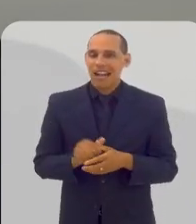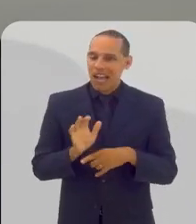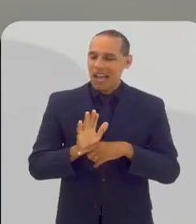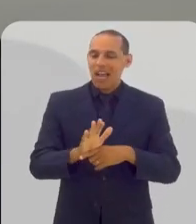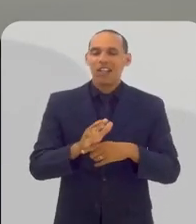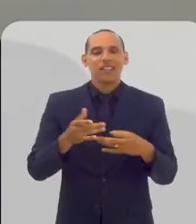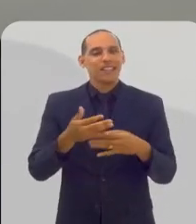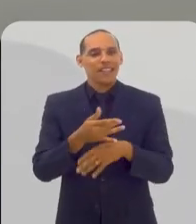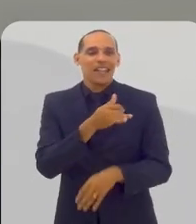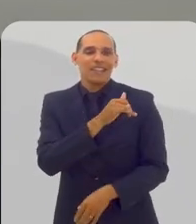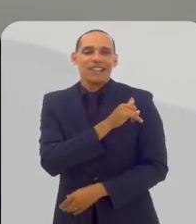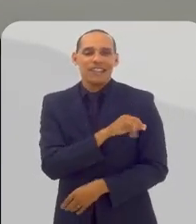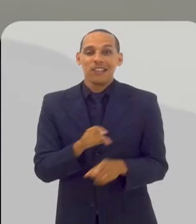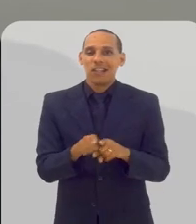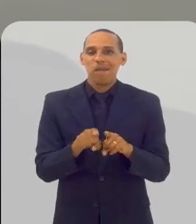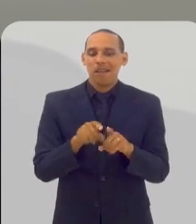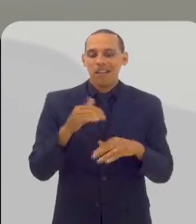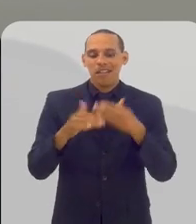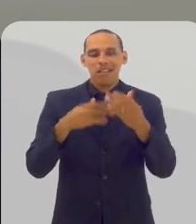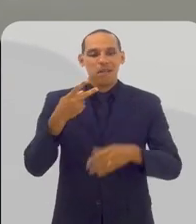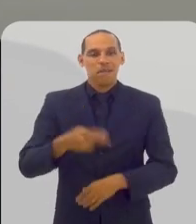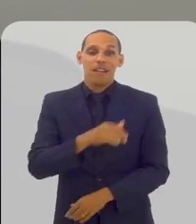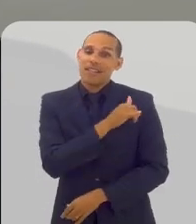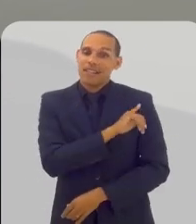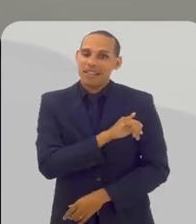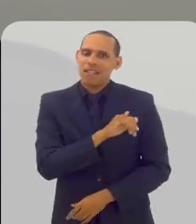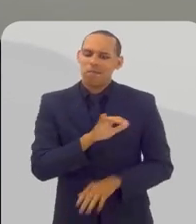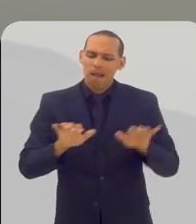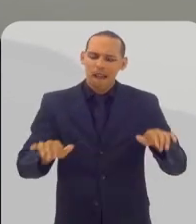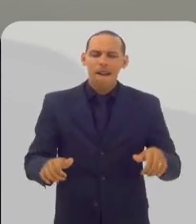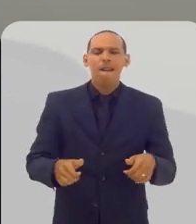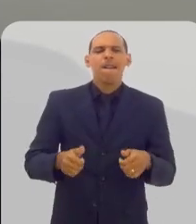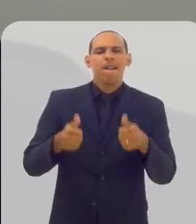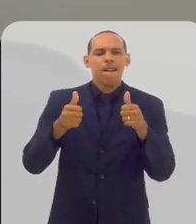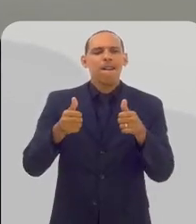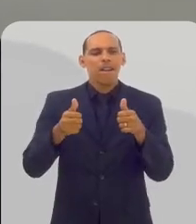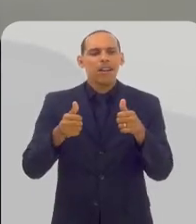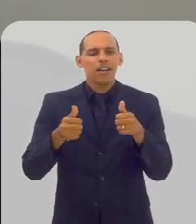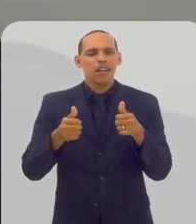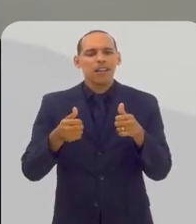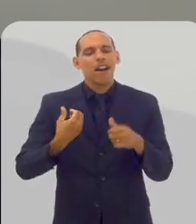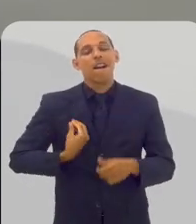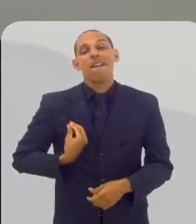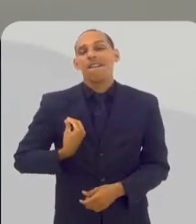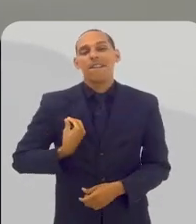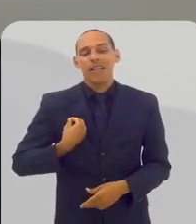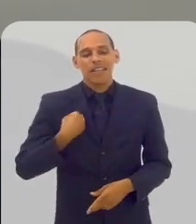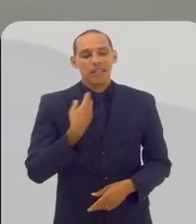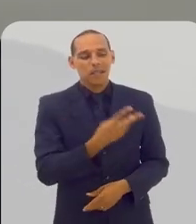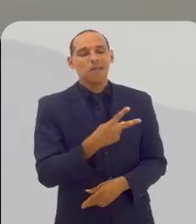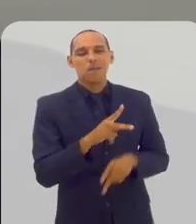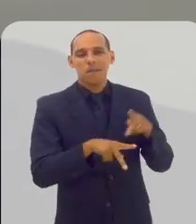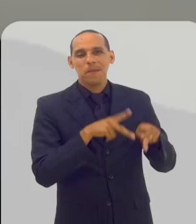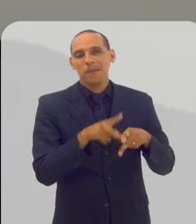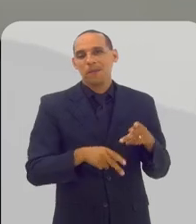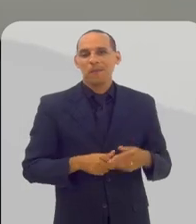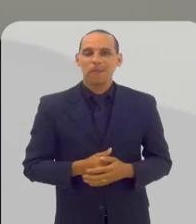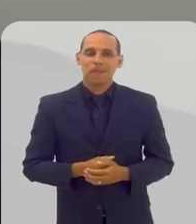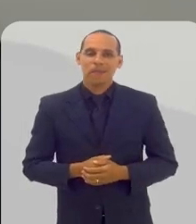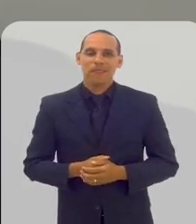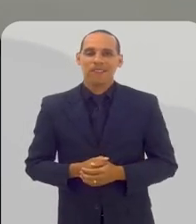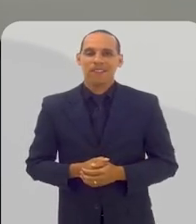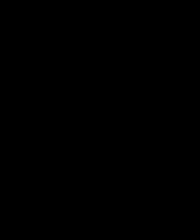trabalhando em Pó em prol da cidade do Rio de Janeiro em prol do desenvolvimento do Rio de Janeiro em prol da melhoria das condições